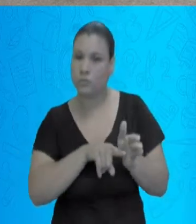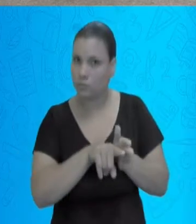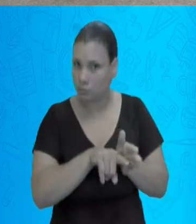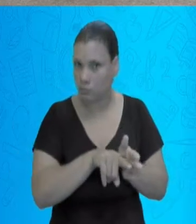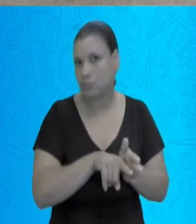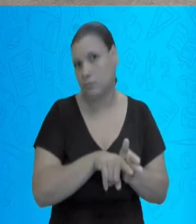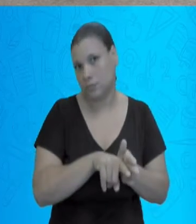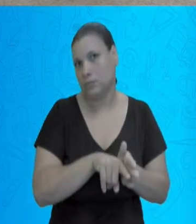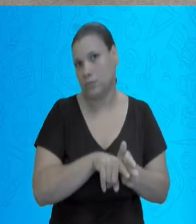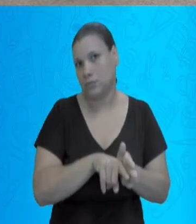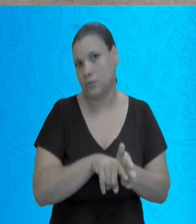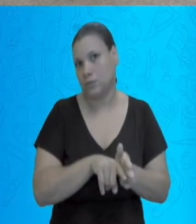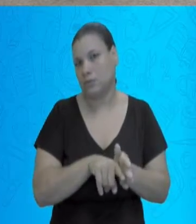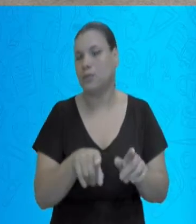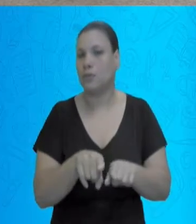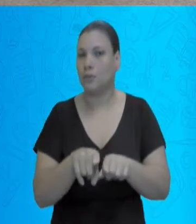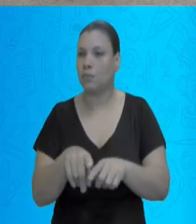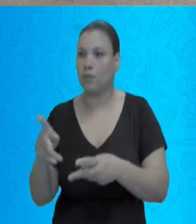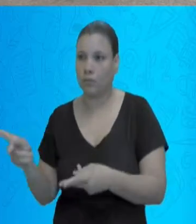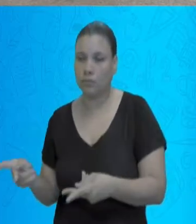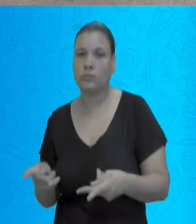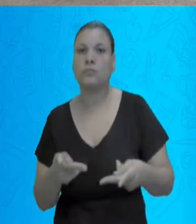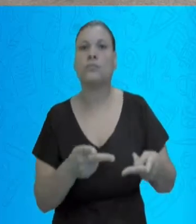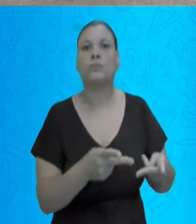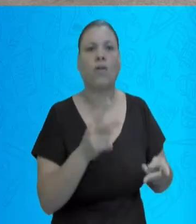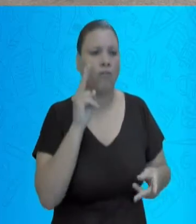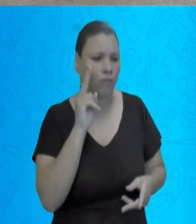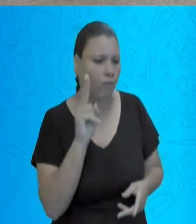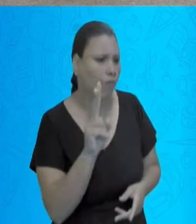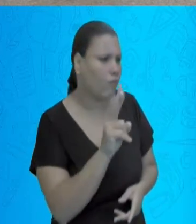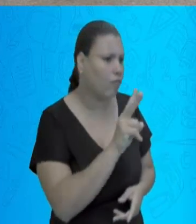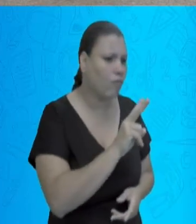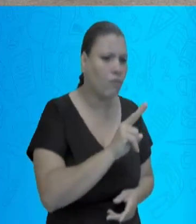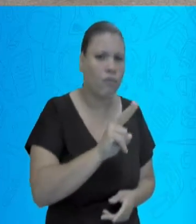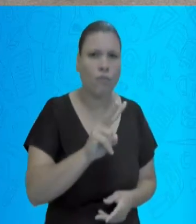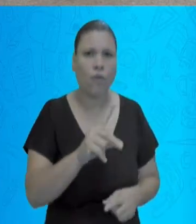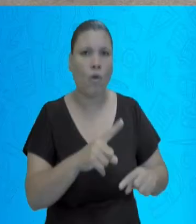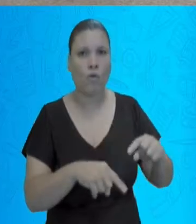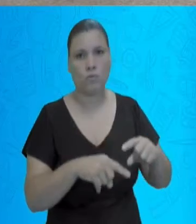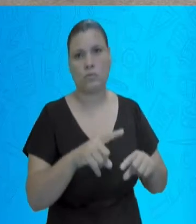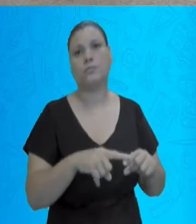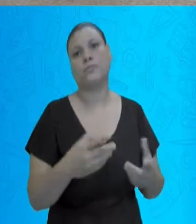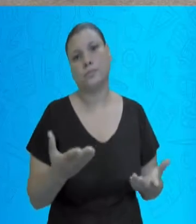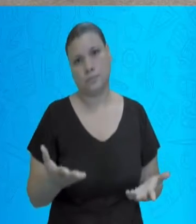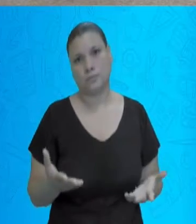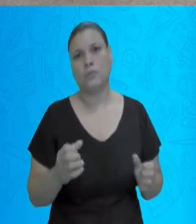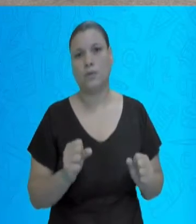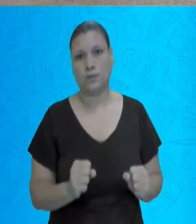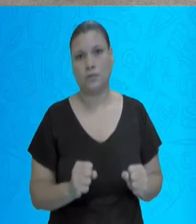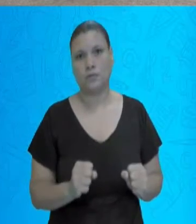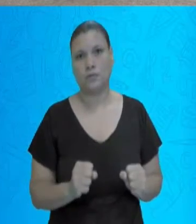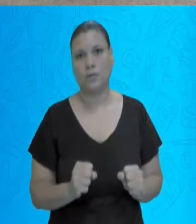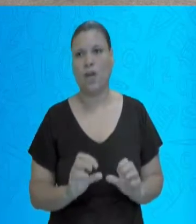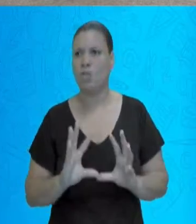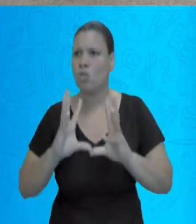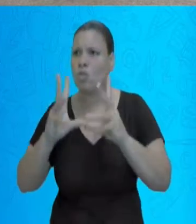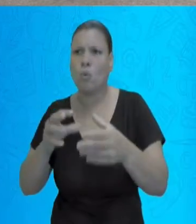a essas obras de arte ou essas partes das coleções. Então não era todo